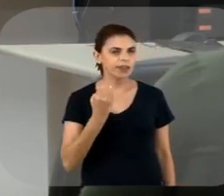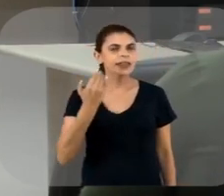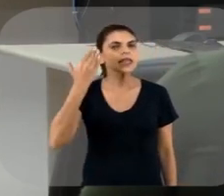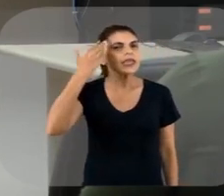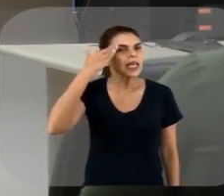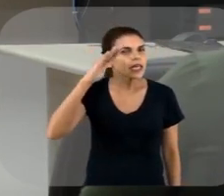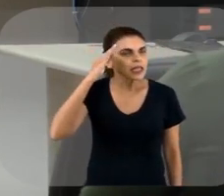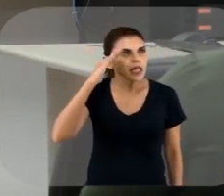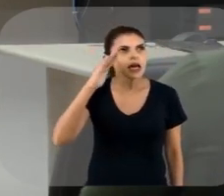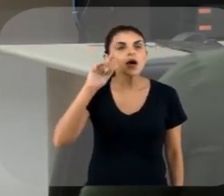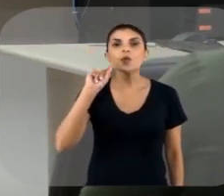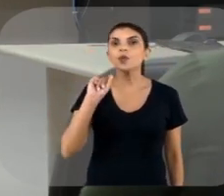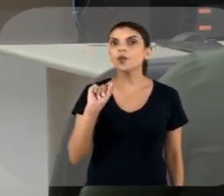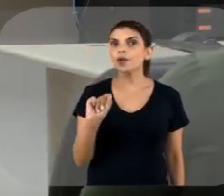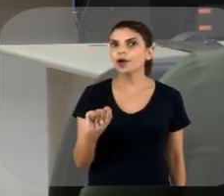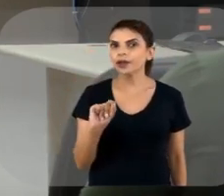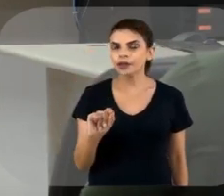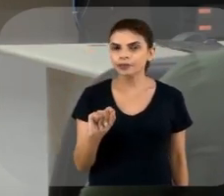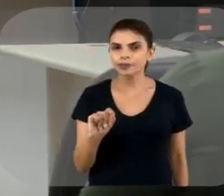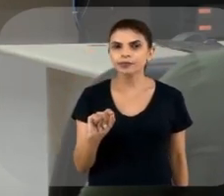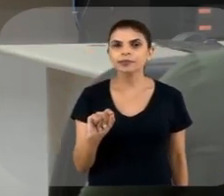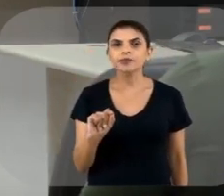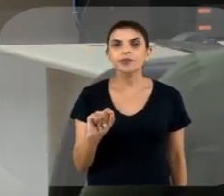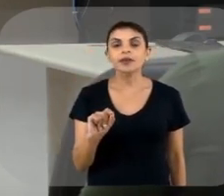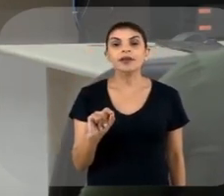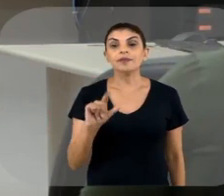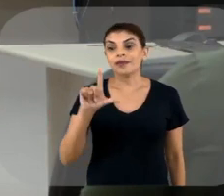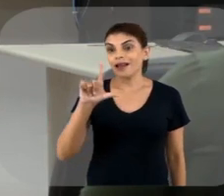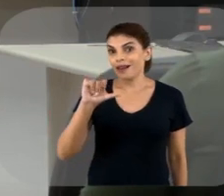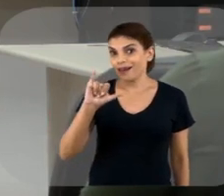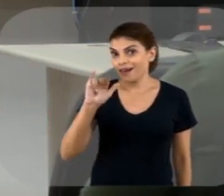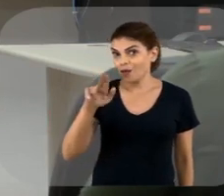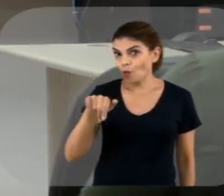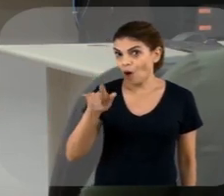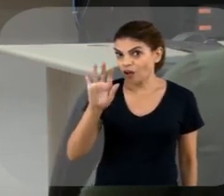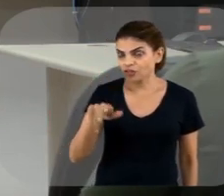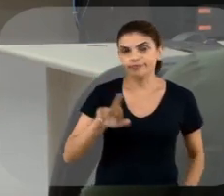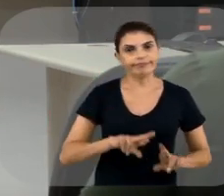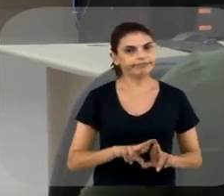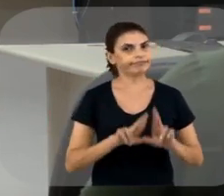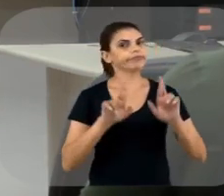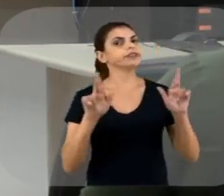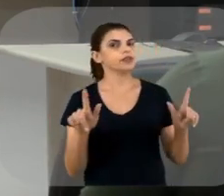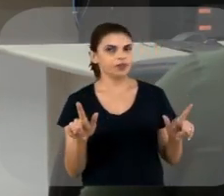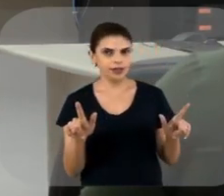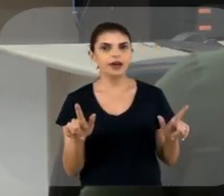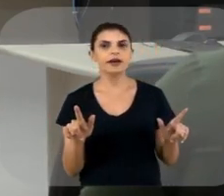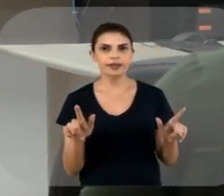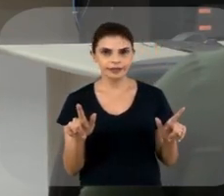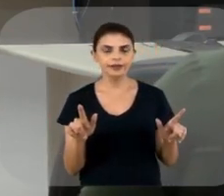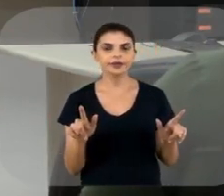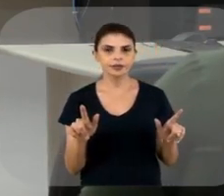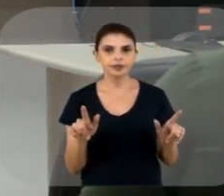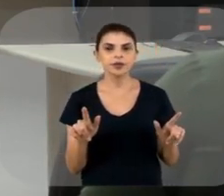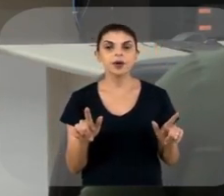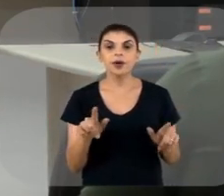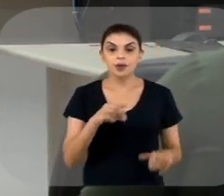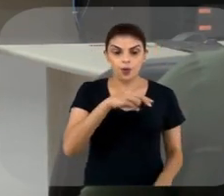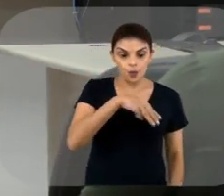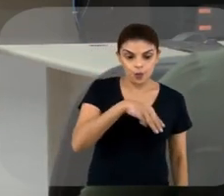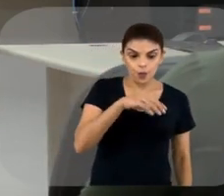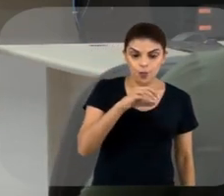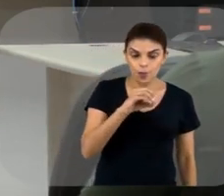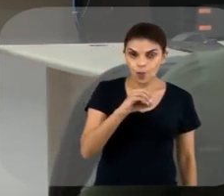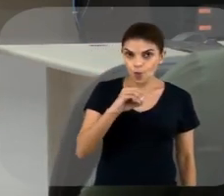aí entendendo que as linguagens são diferentes, e aí quando a gente está considerando um MOOC,